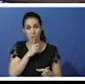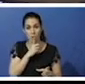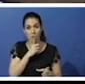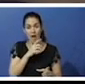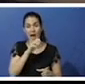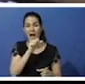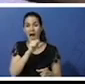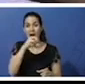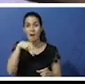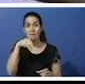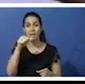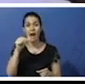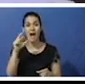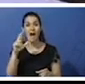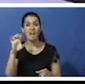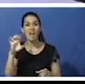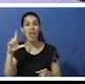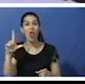conto,